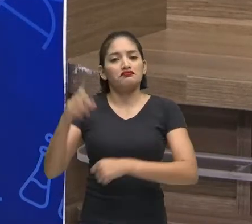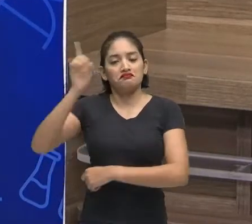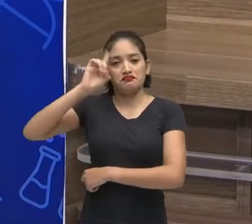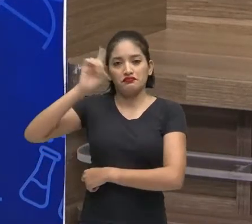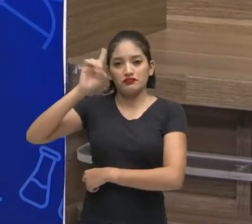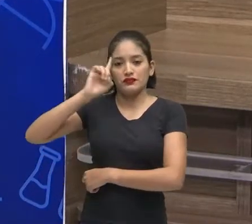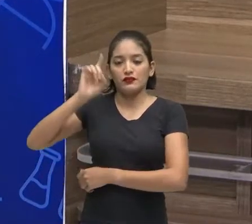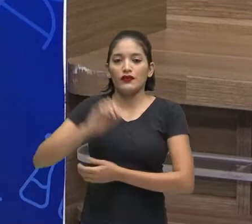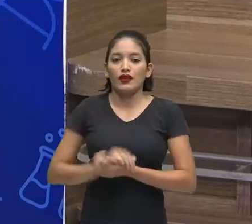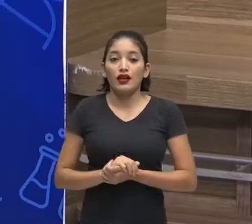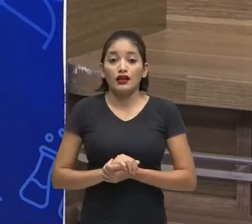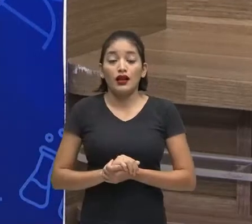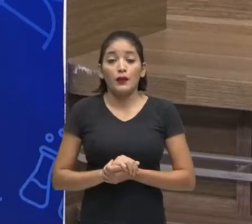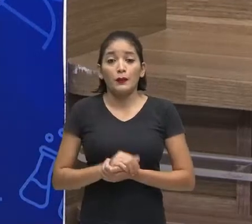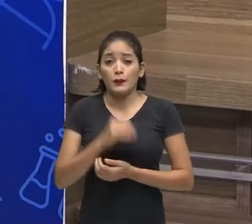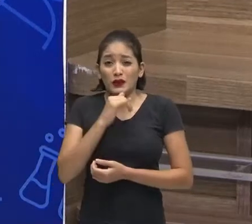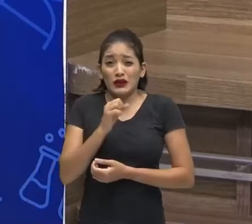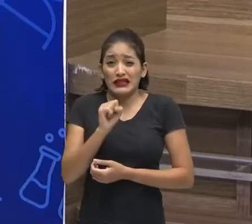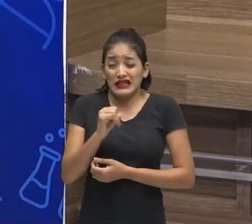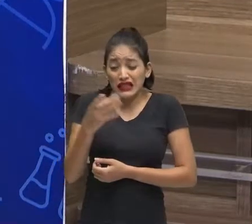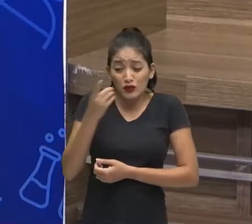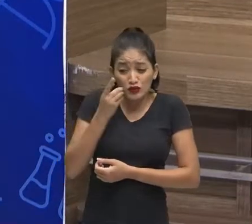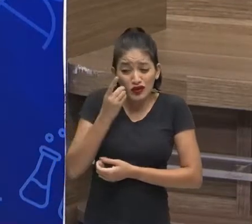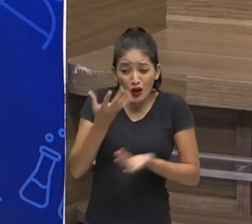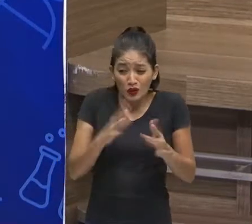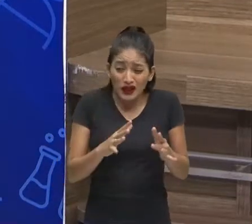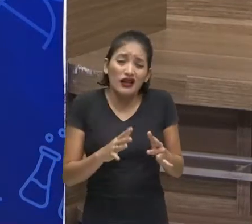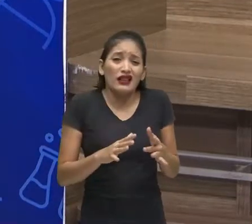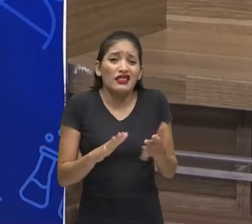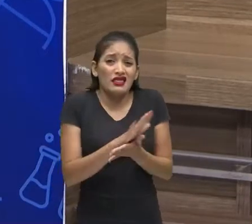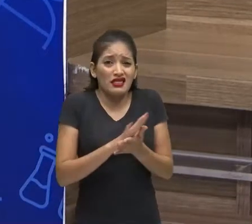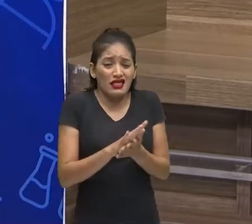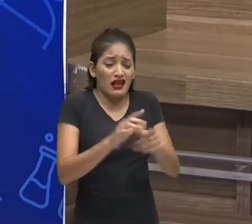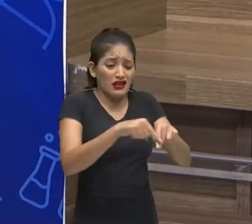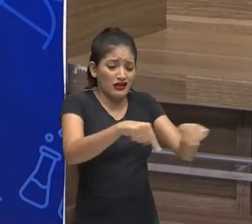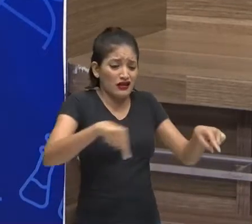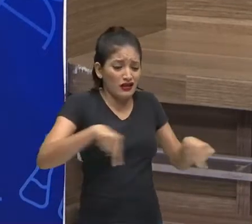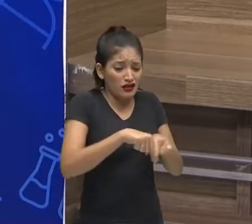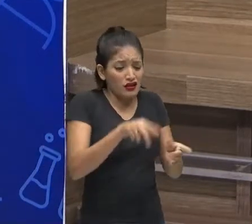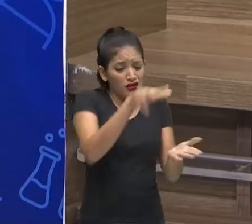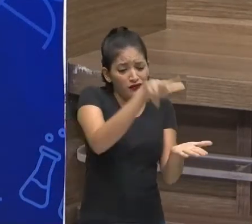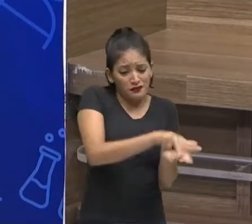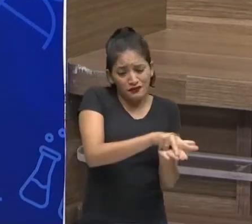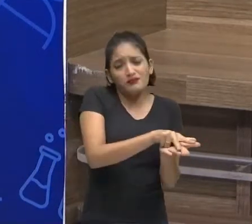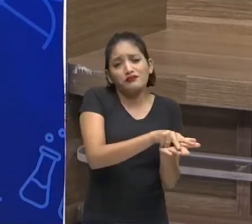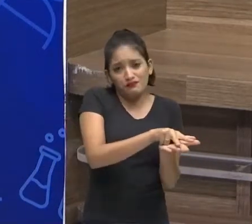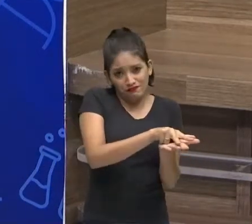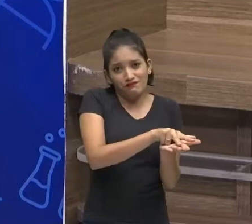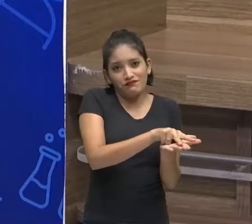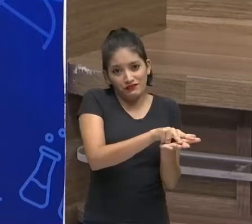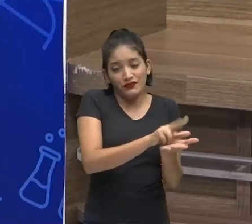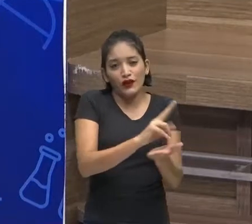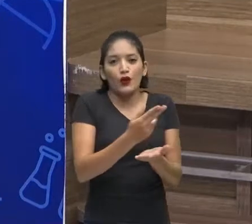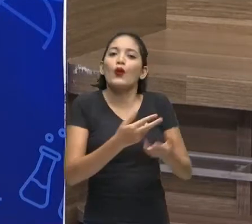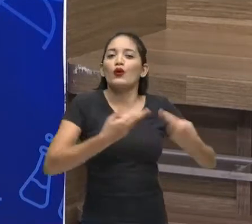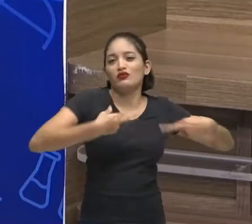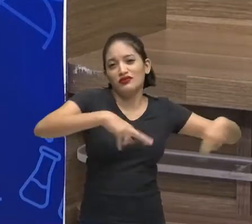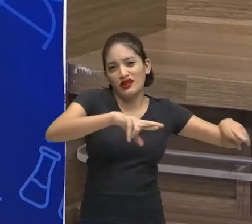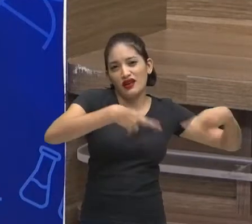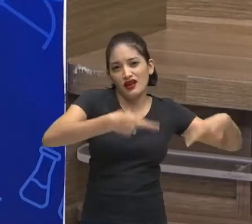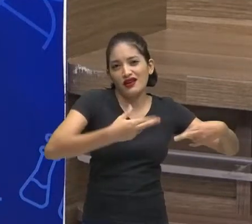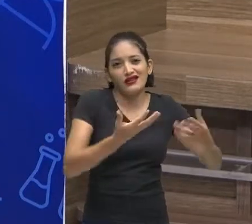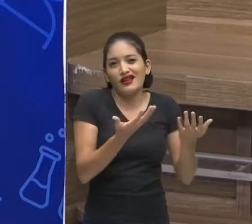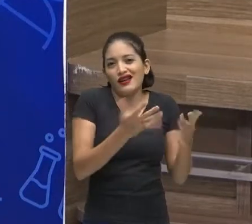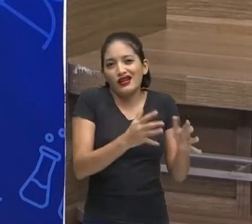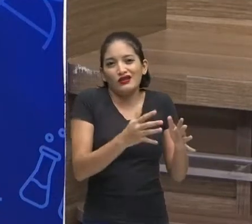no dia eu não estou afim de nada, eu quero ficar naquele quarto, jogado na cama, ou às vezes numa rede, e não quero